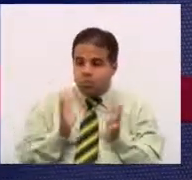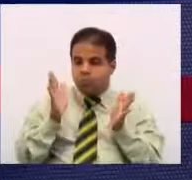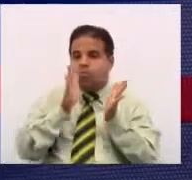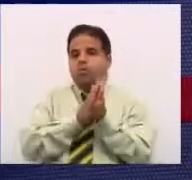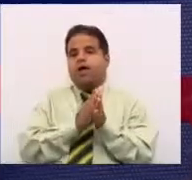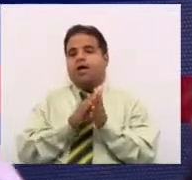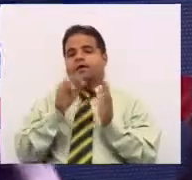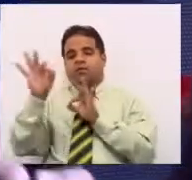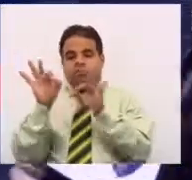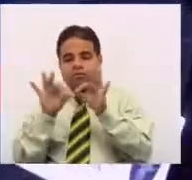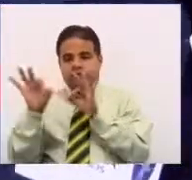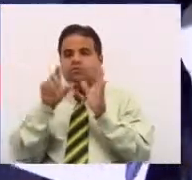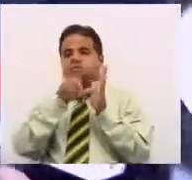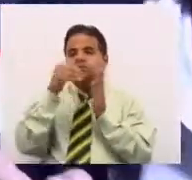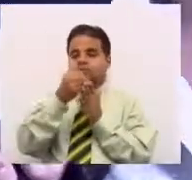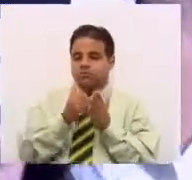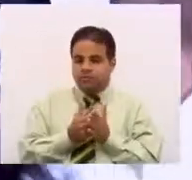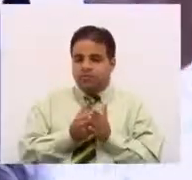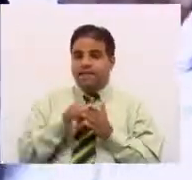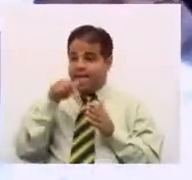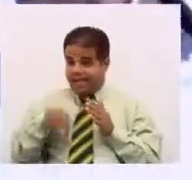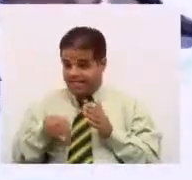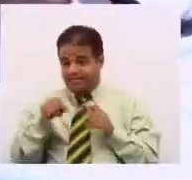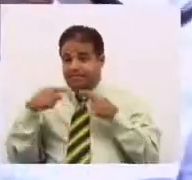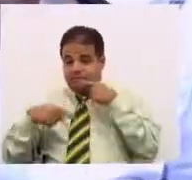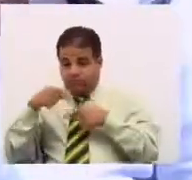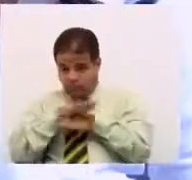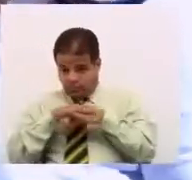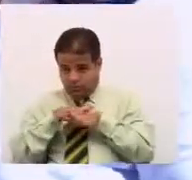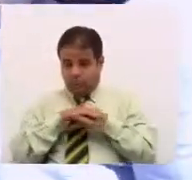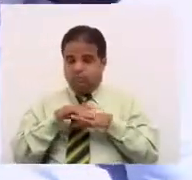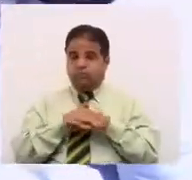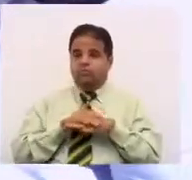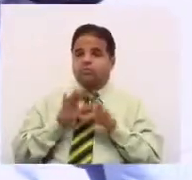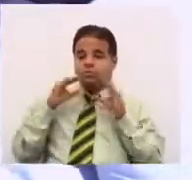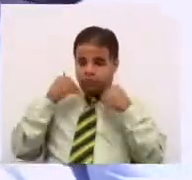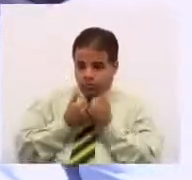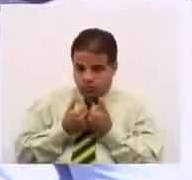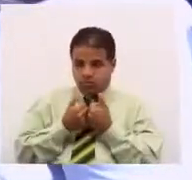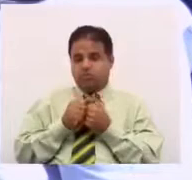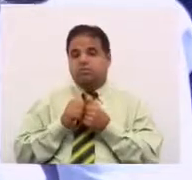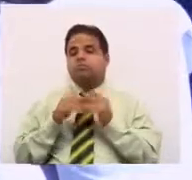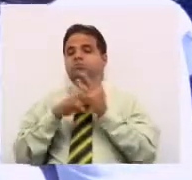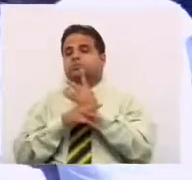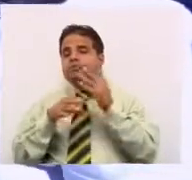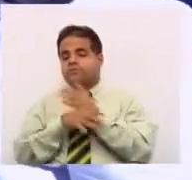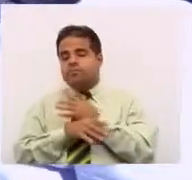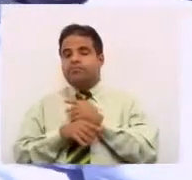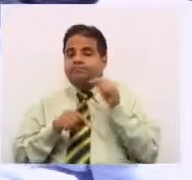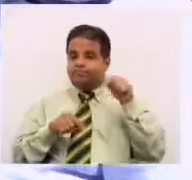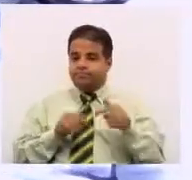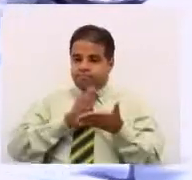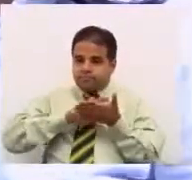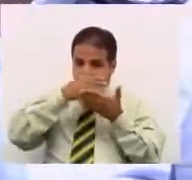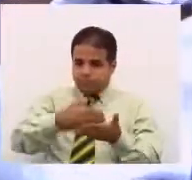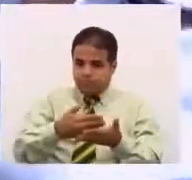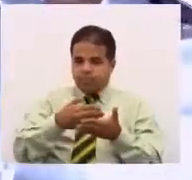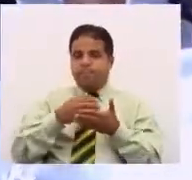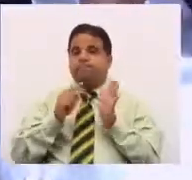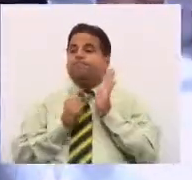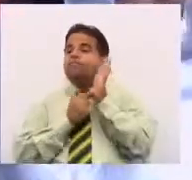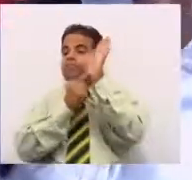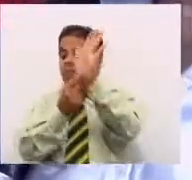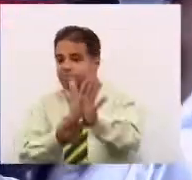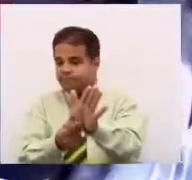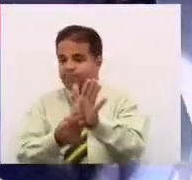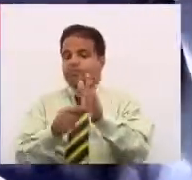projeto de lei. O calendário dessas reuniões ainda está em discussão com o Conselho Municipal? Exatamente. Esse calendário ele foi